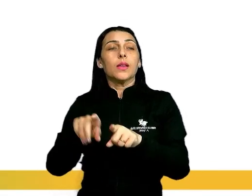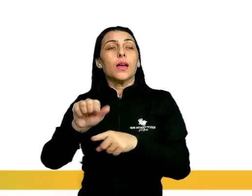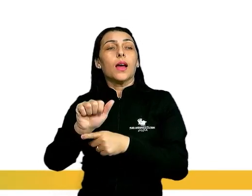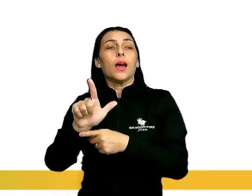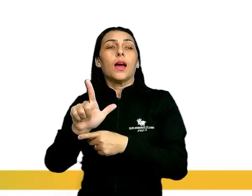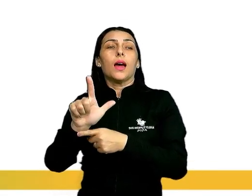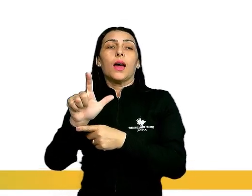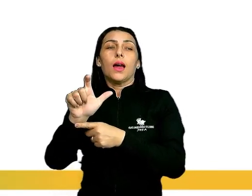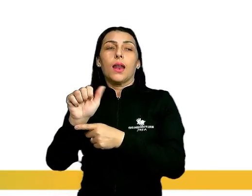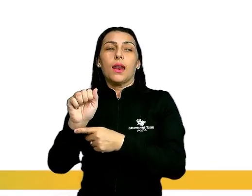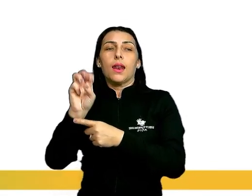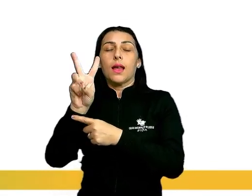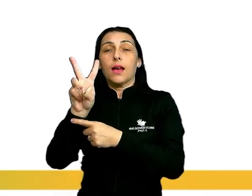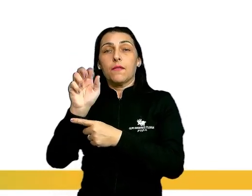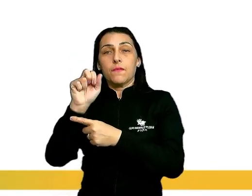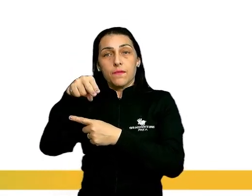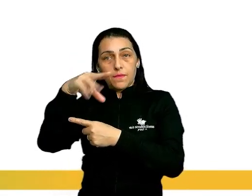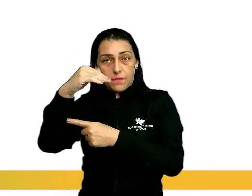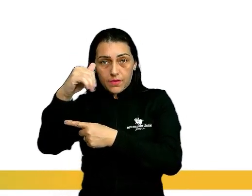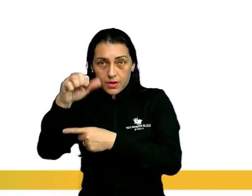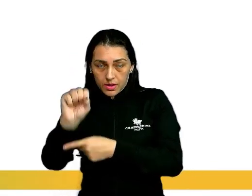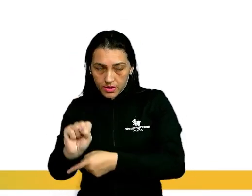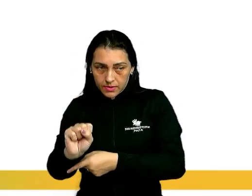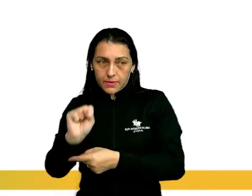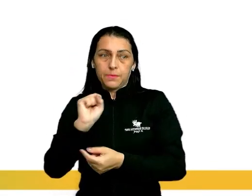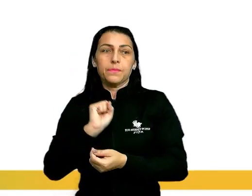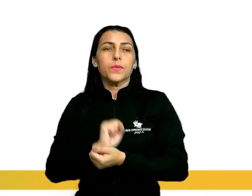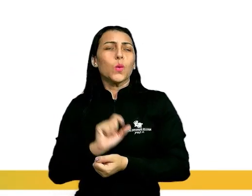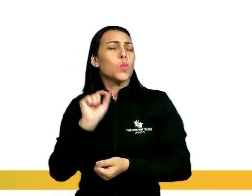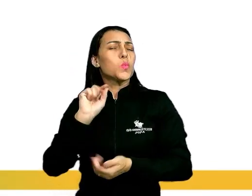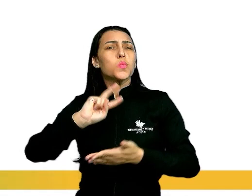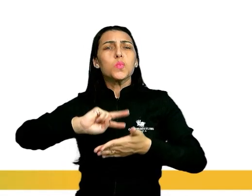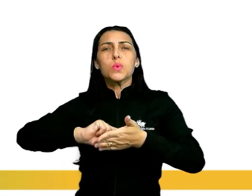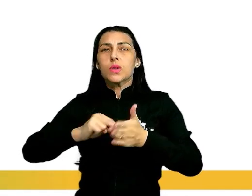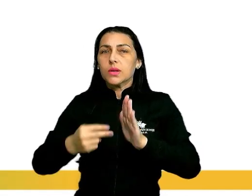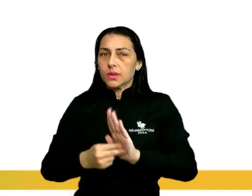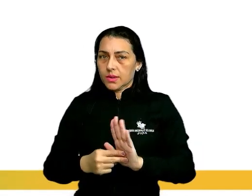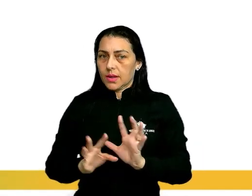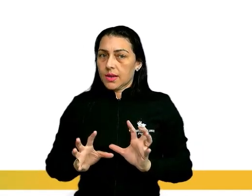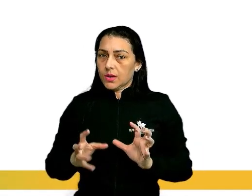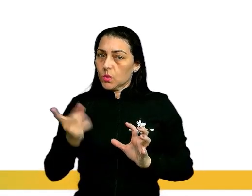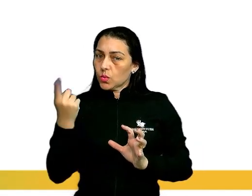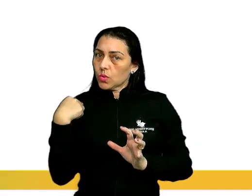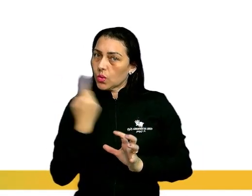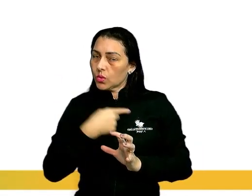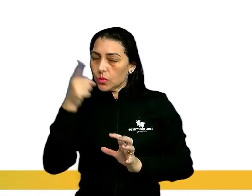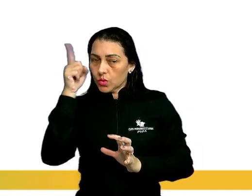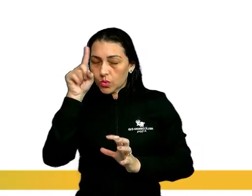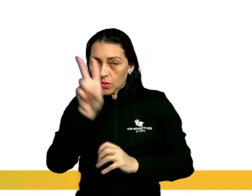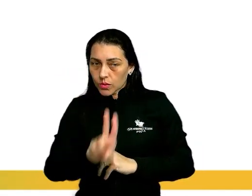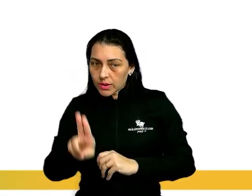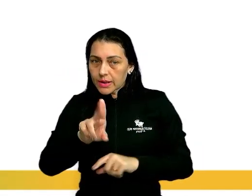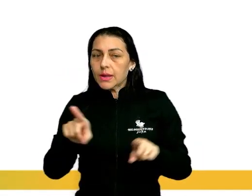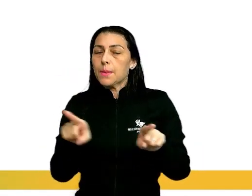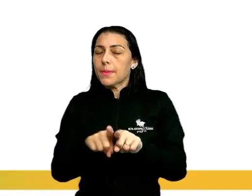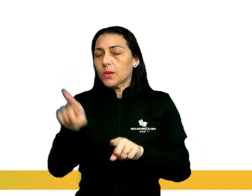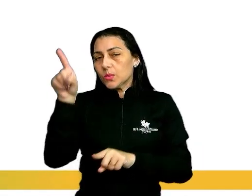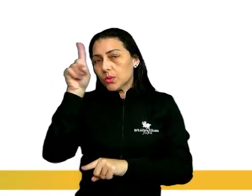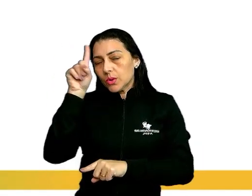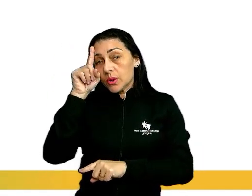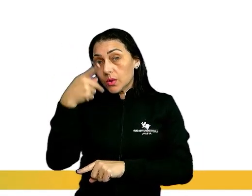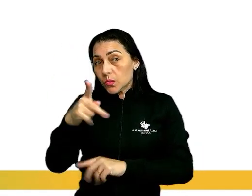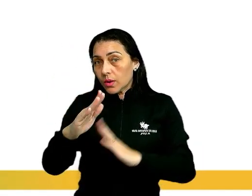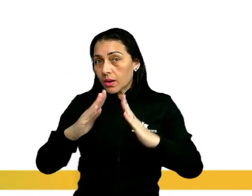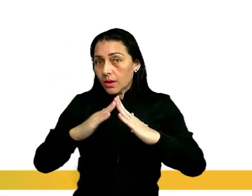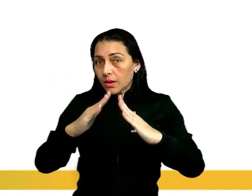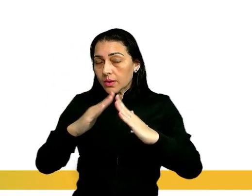estático pra gente entender esse ponto são as alavancas né muito comum no nosso dia a dia nós usamos também diariamente na sua